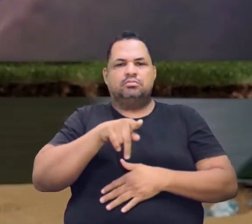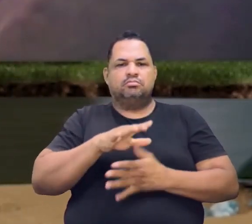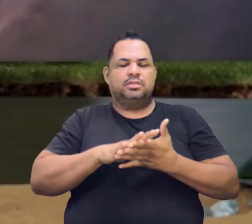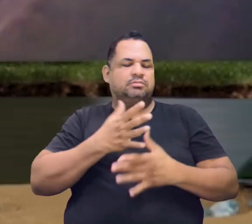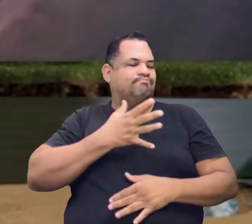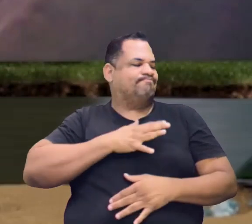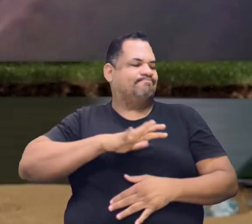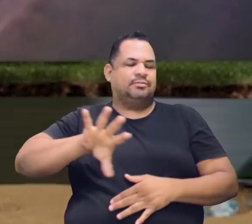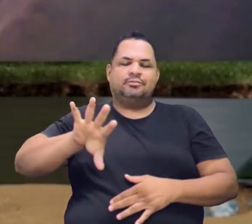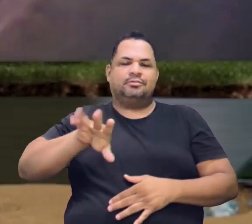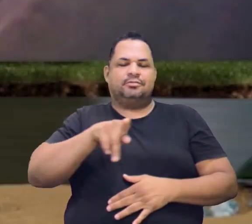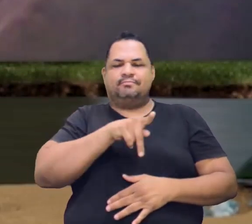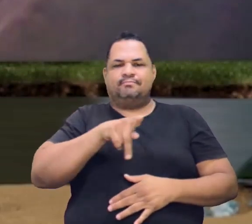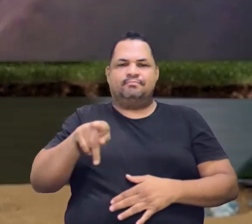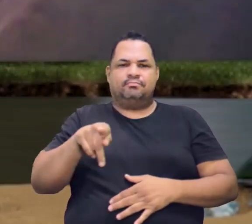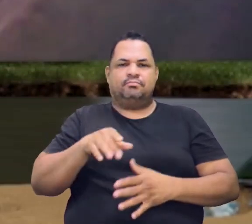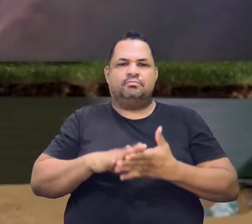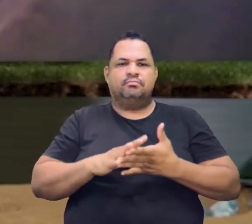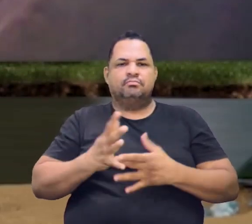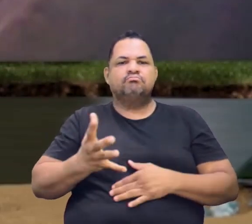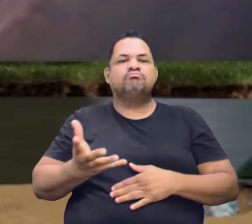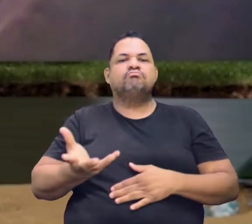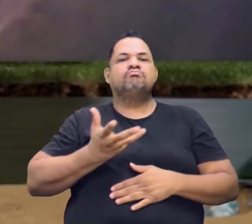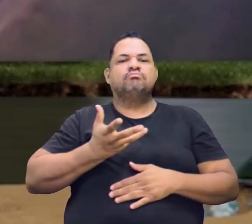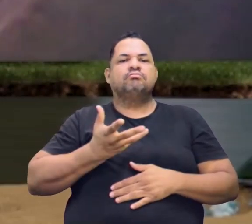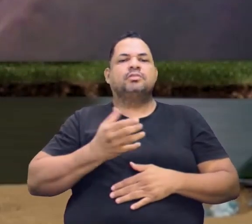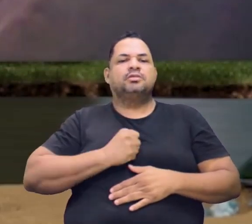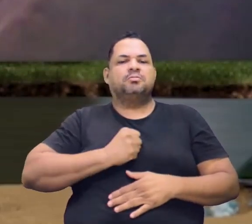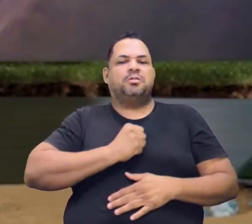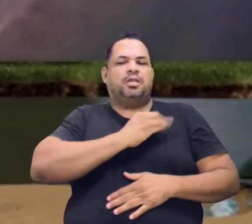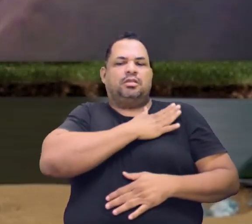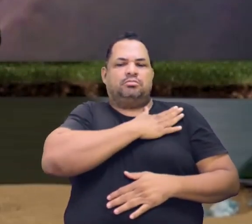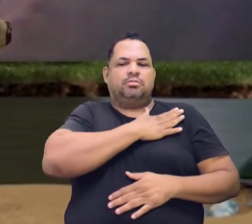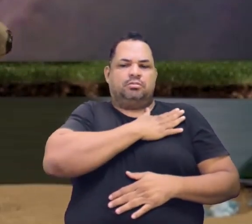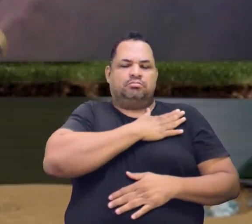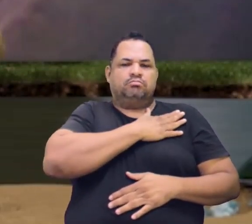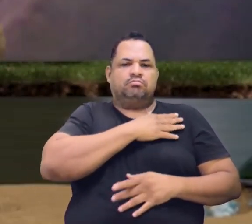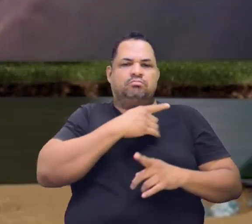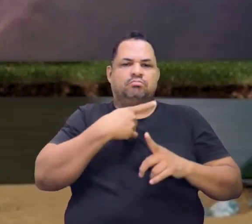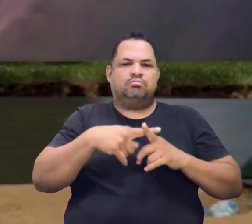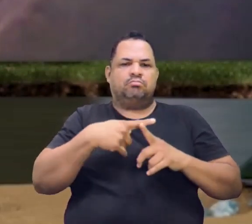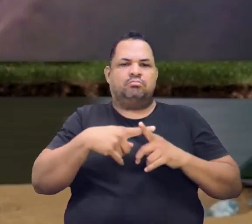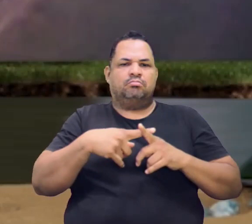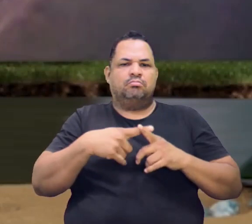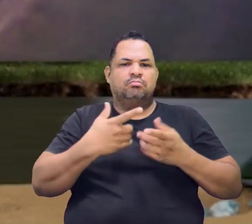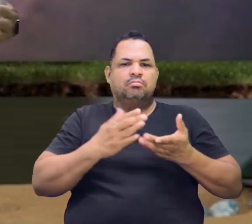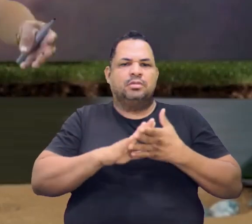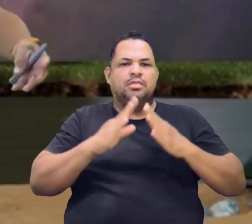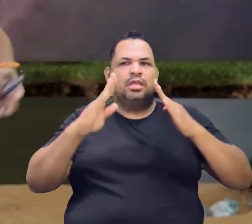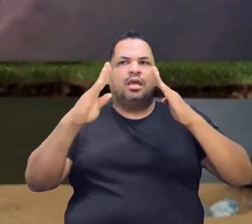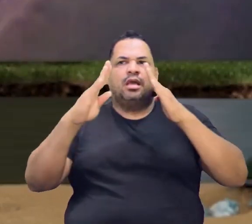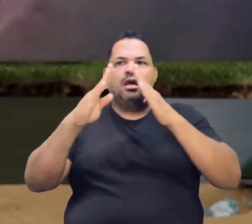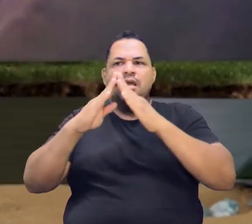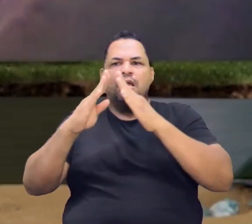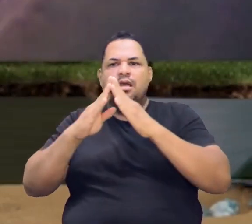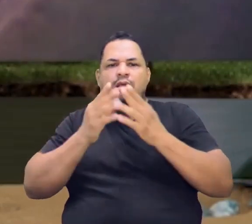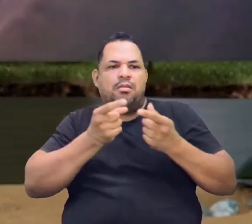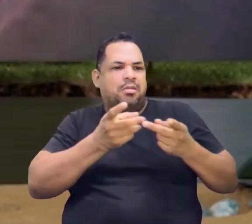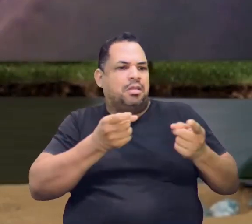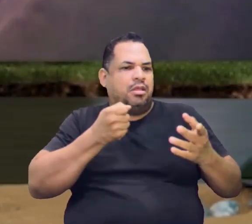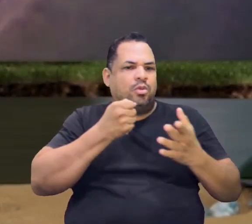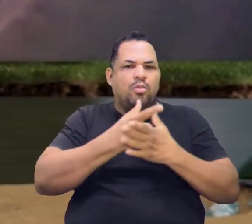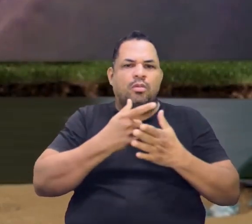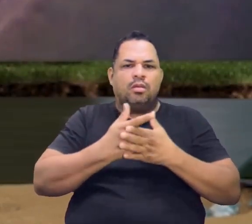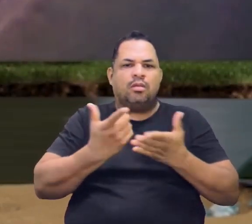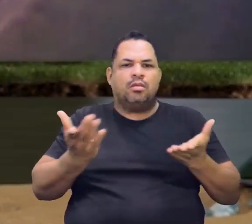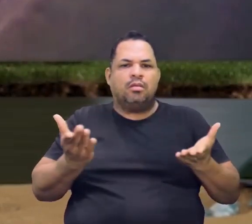queria ser professor. Ele queria ser militar. Por quê? Porque quando ele estava atendendo lá na taberna, no mercadinho do